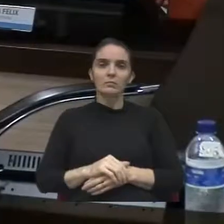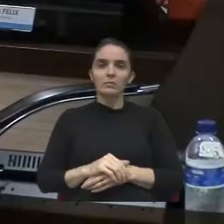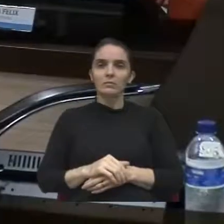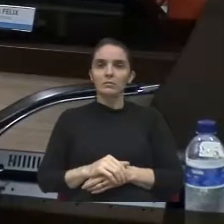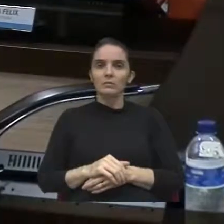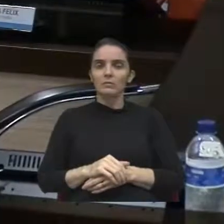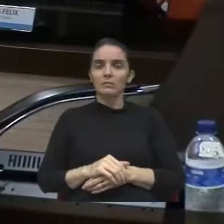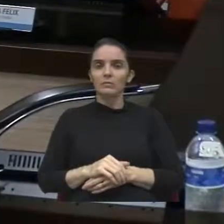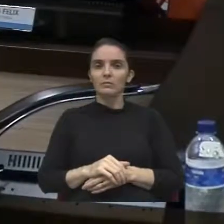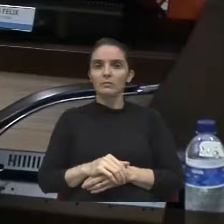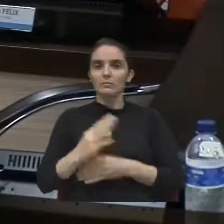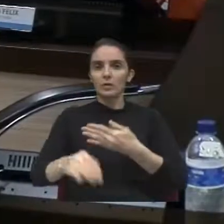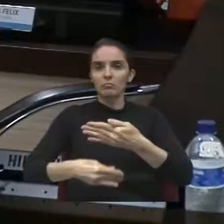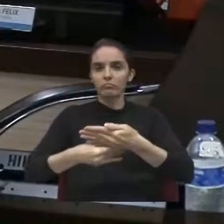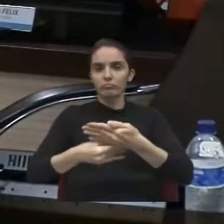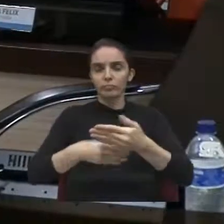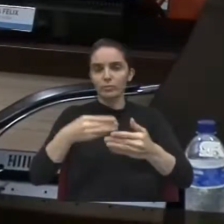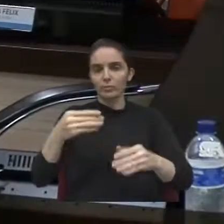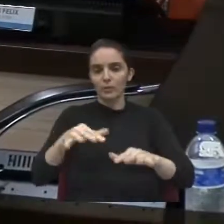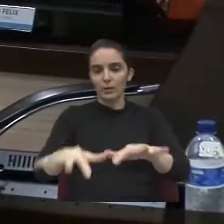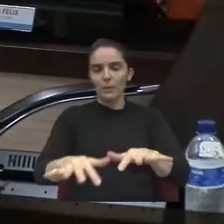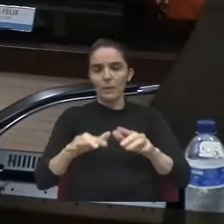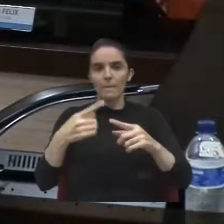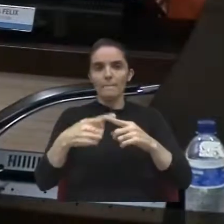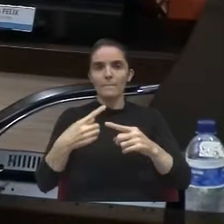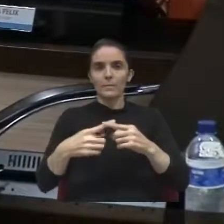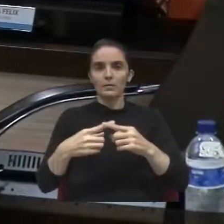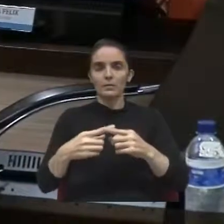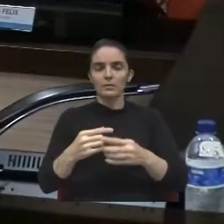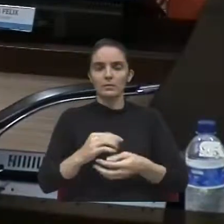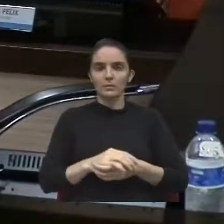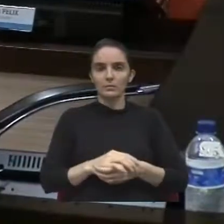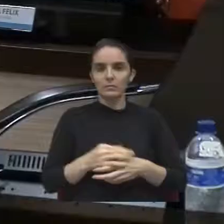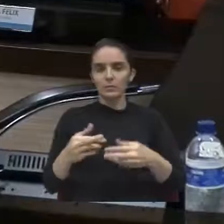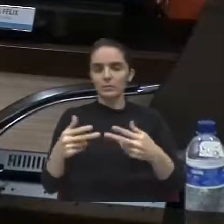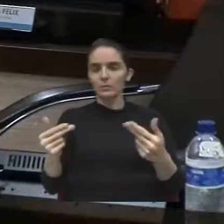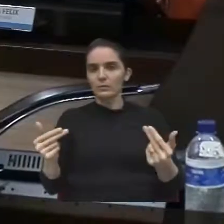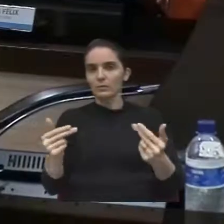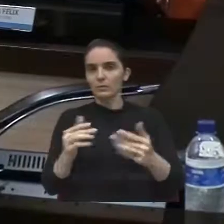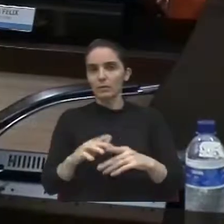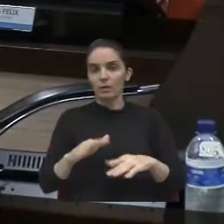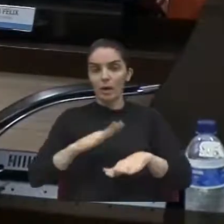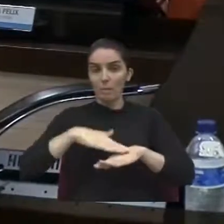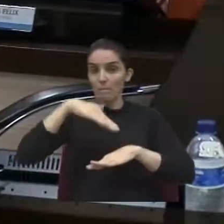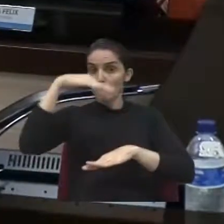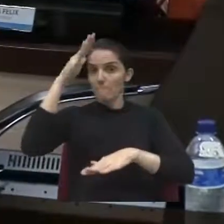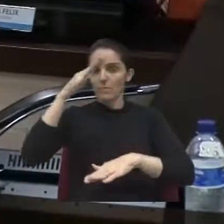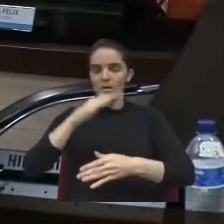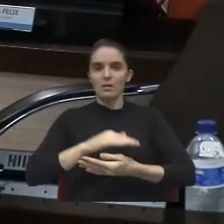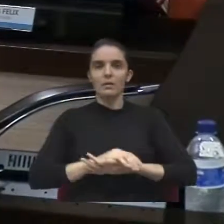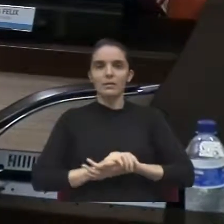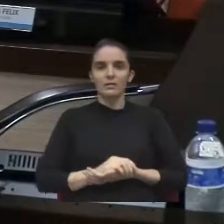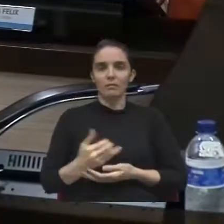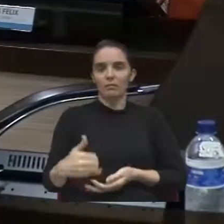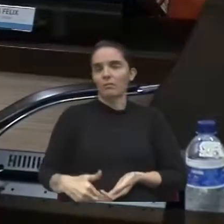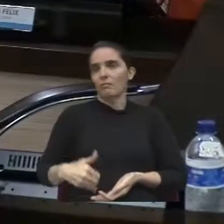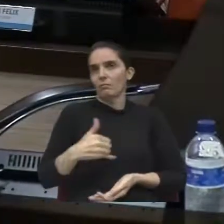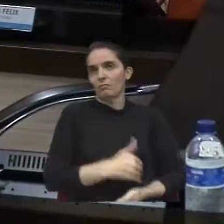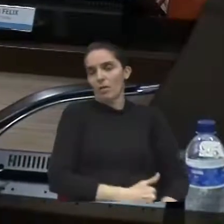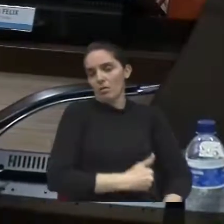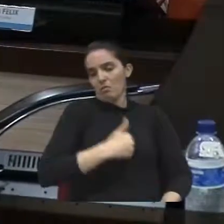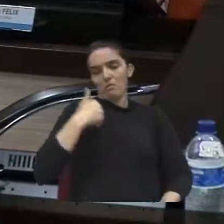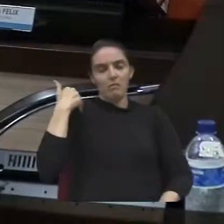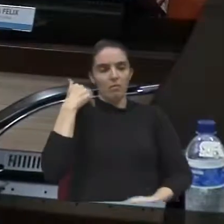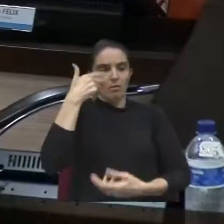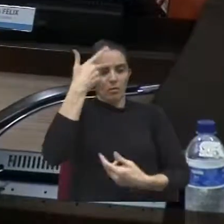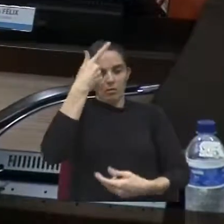principalmente quando é algo propositivo, né? Algo que transcende a questão das vaidades pessoais, algo que